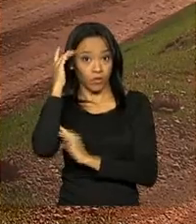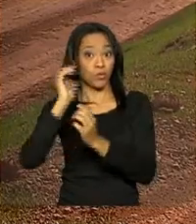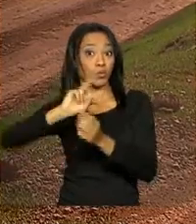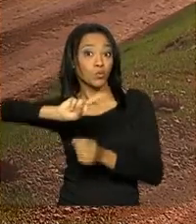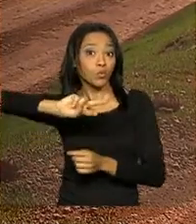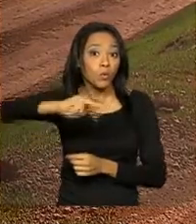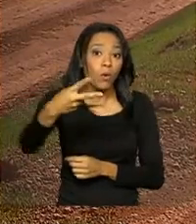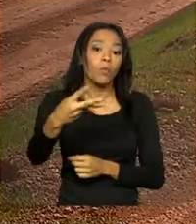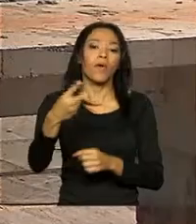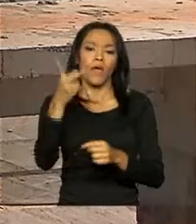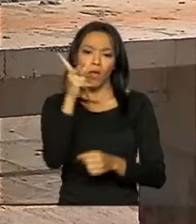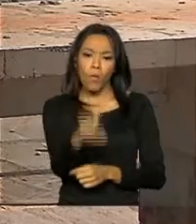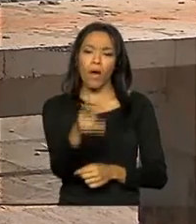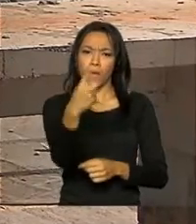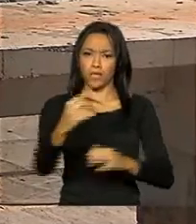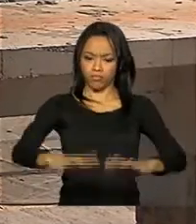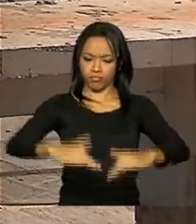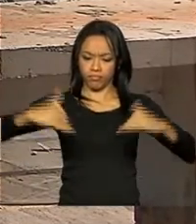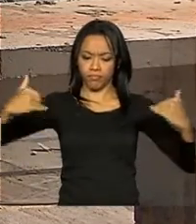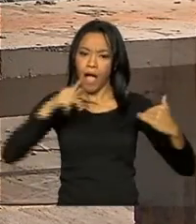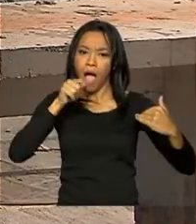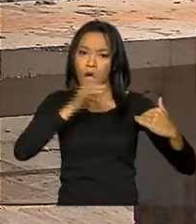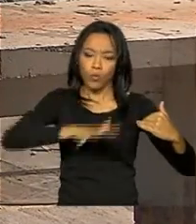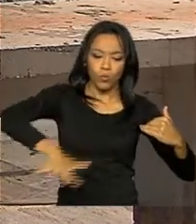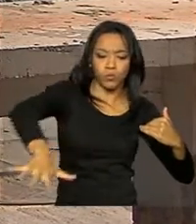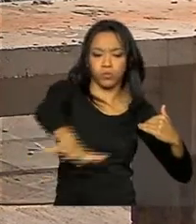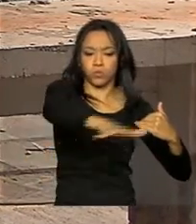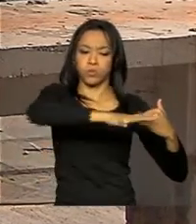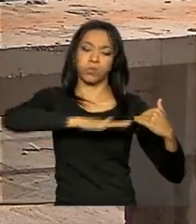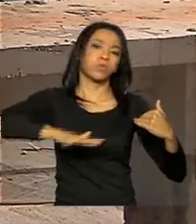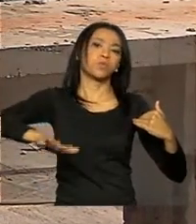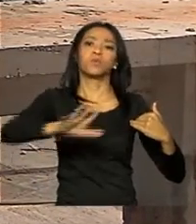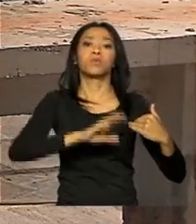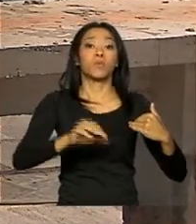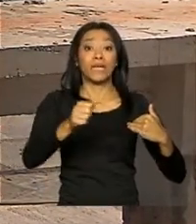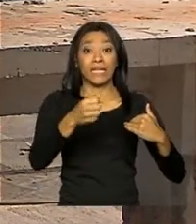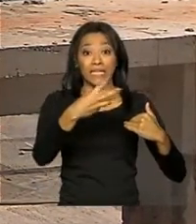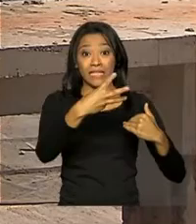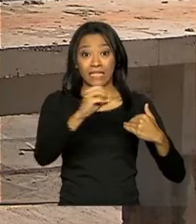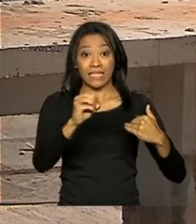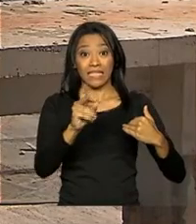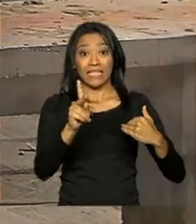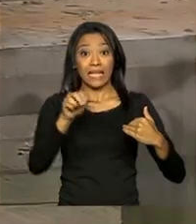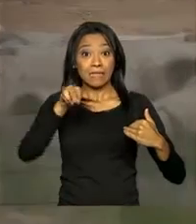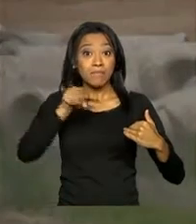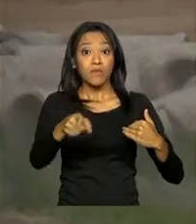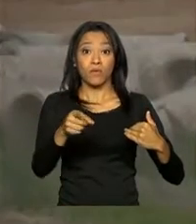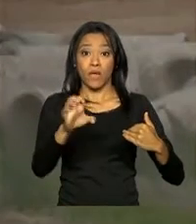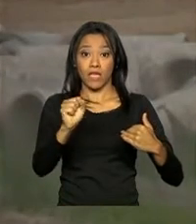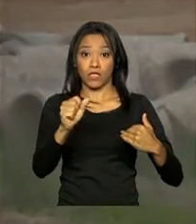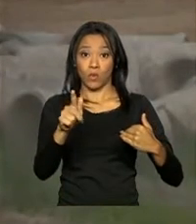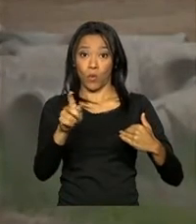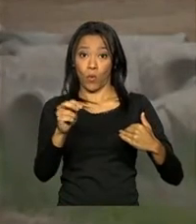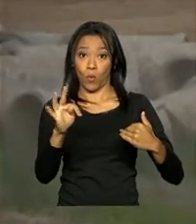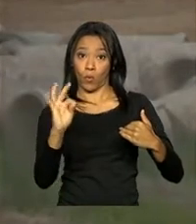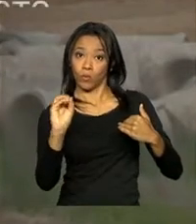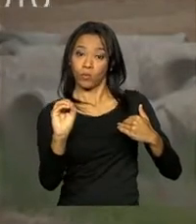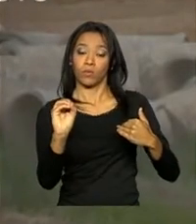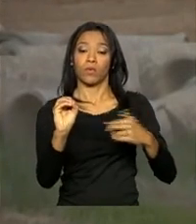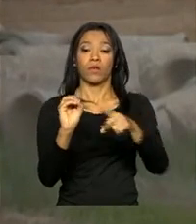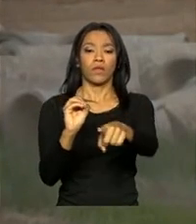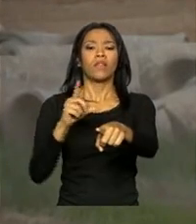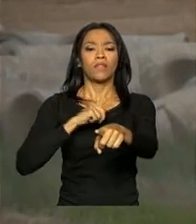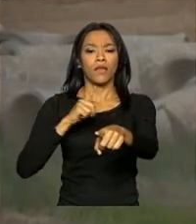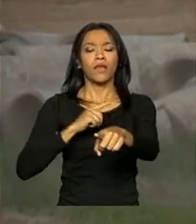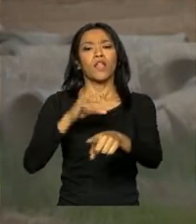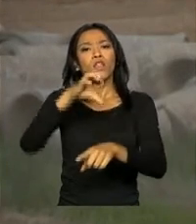quatro tanques como este que vão processar até 310 mil litros de esgoto por segundo. O PAC Saneamento conta com